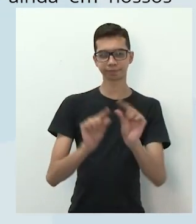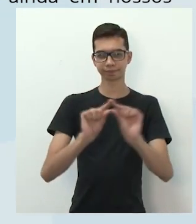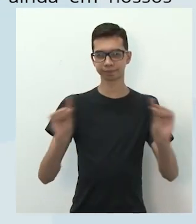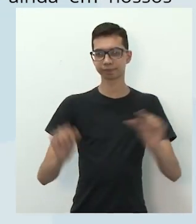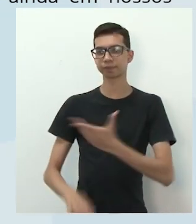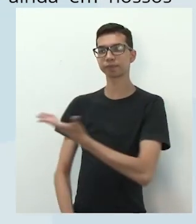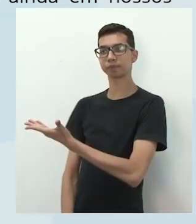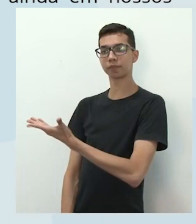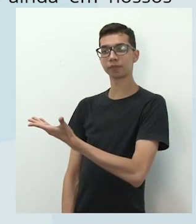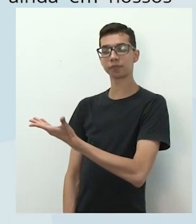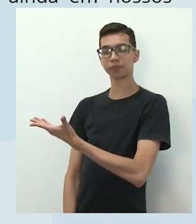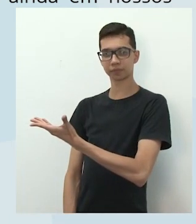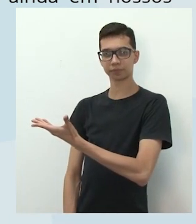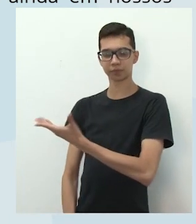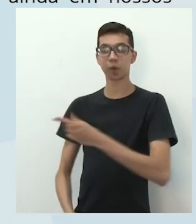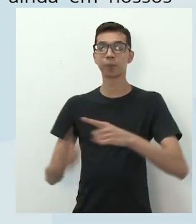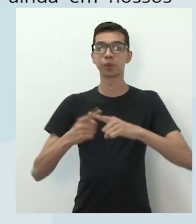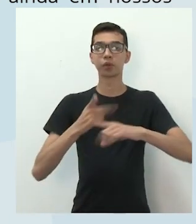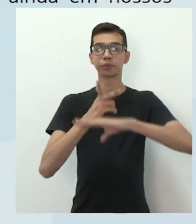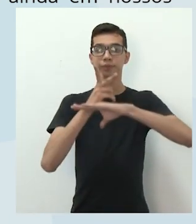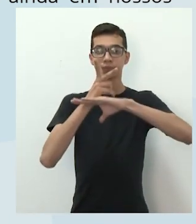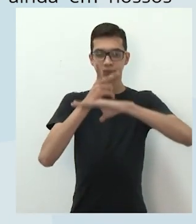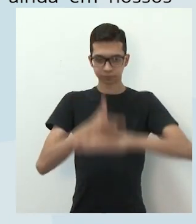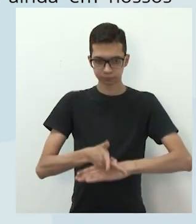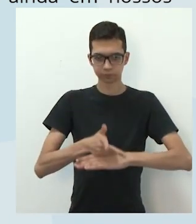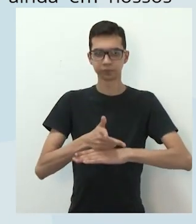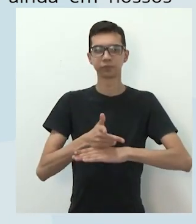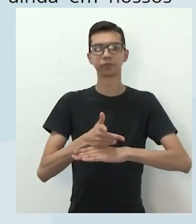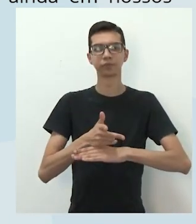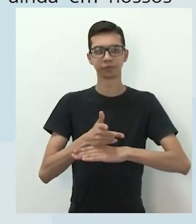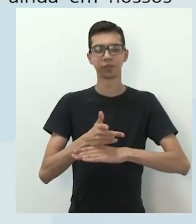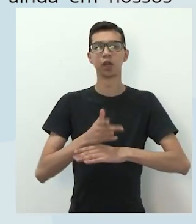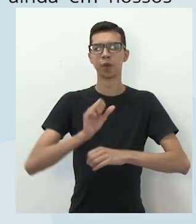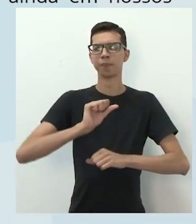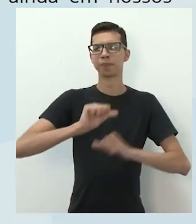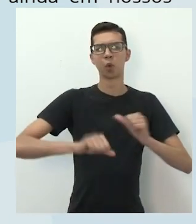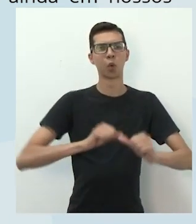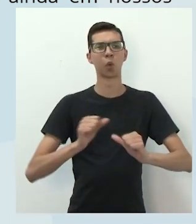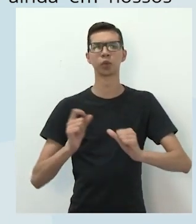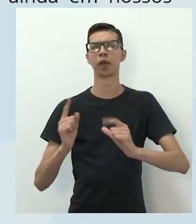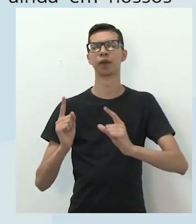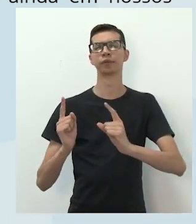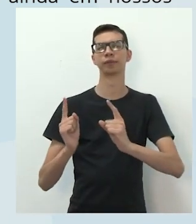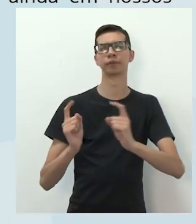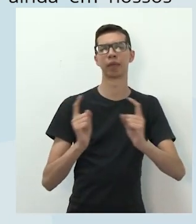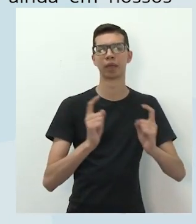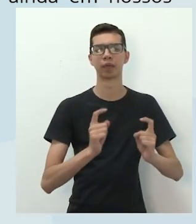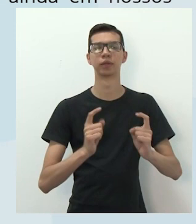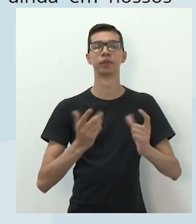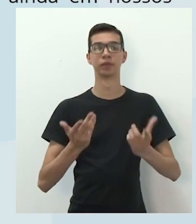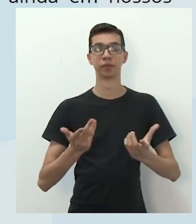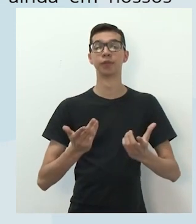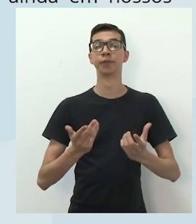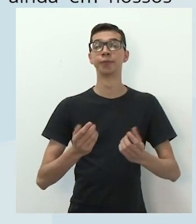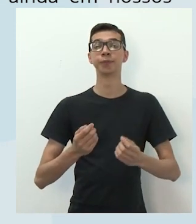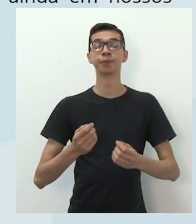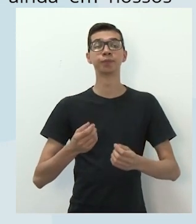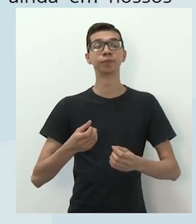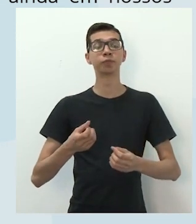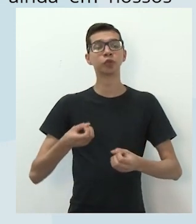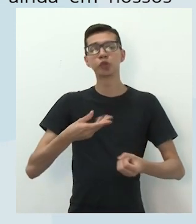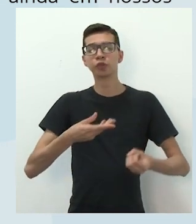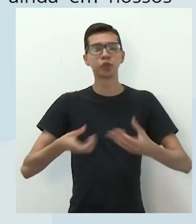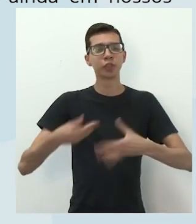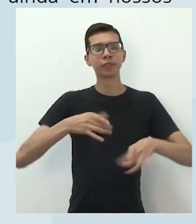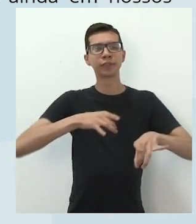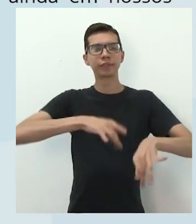queda livre e as mudanças de tomadas, mudanças de cena. Tá? As tomadas em movimento dos cenários traduziram grandes inovações técnicas,